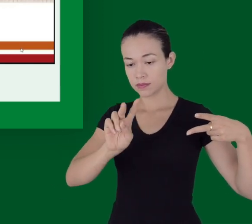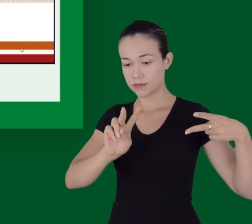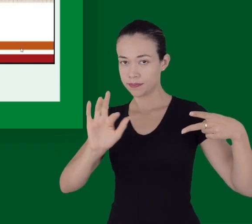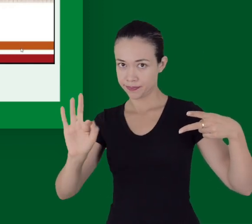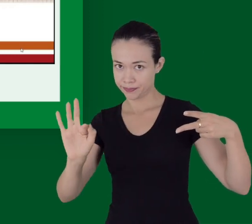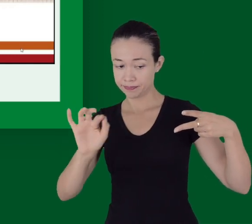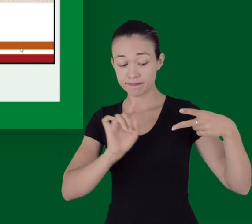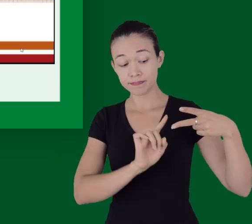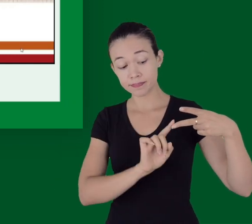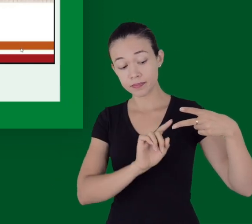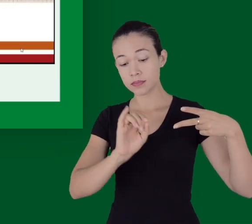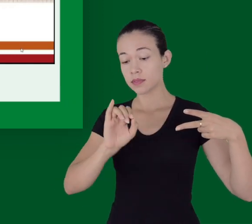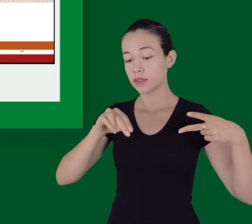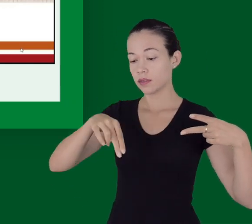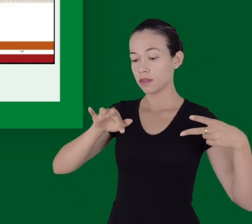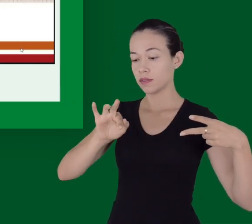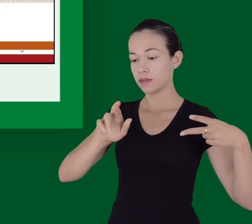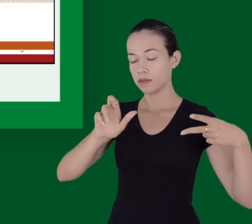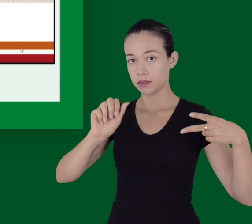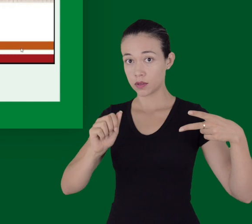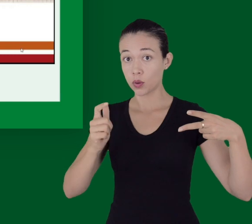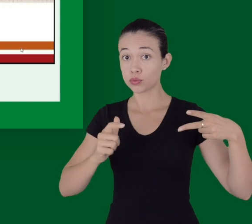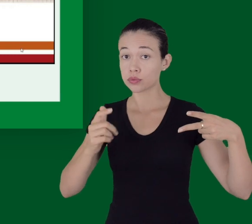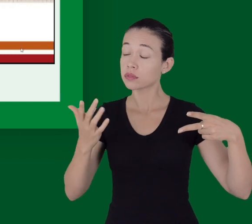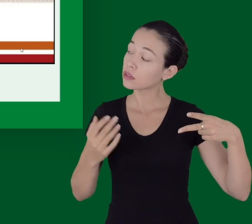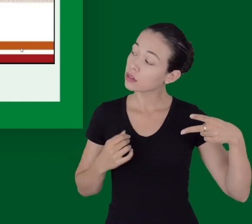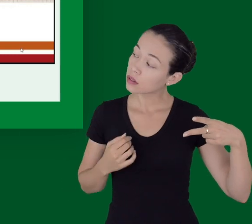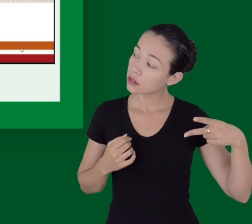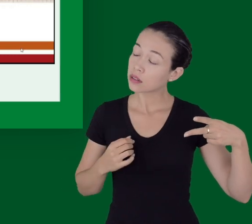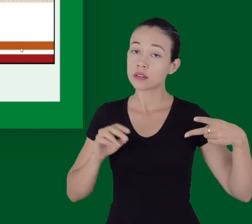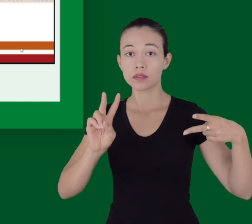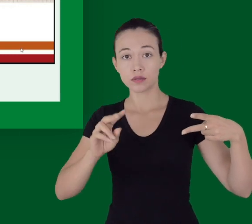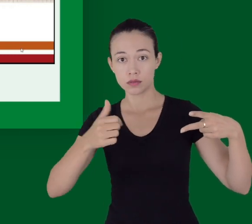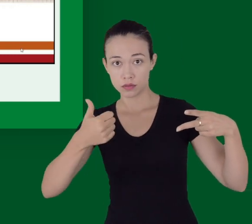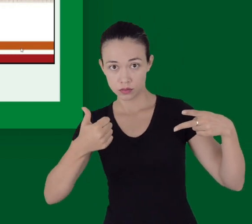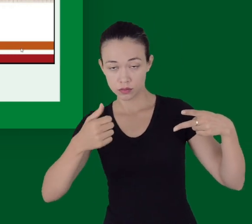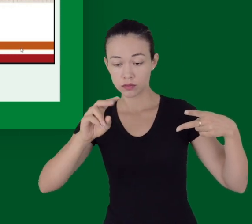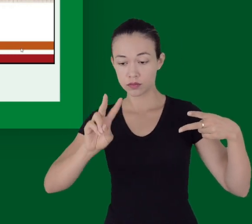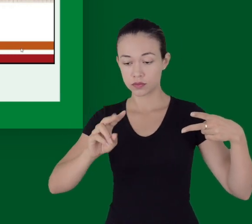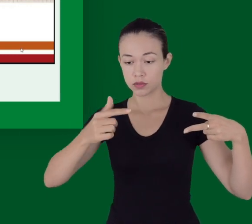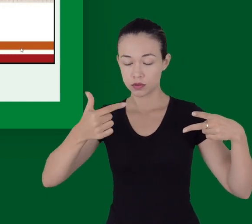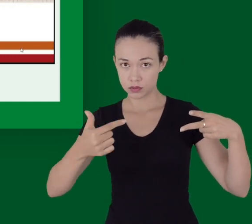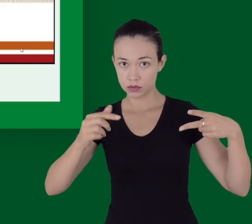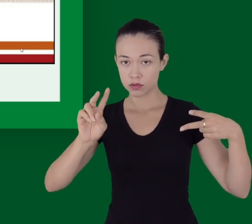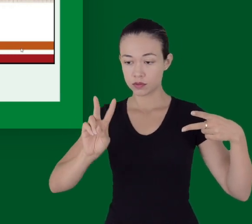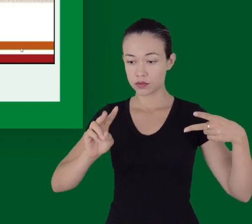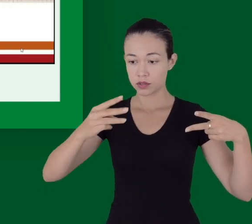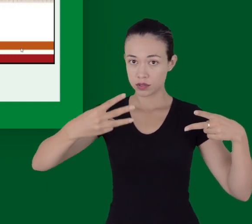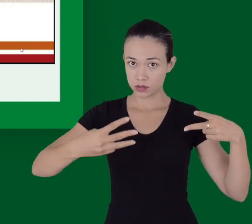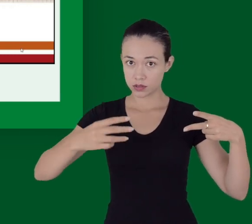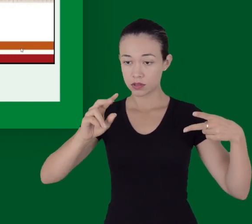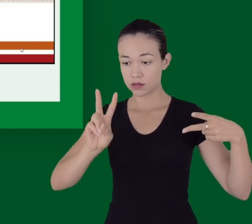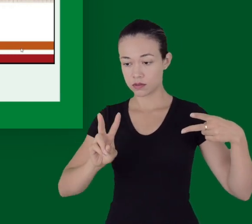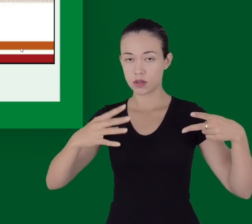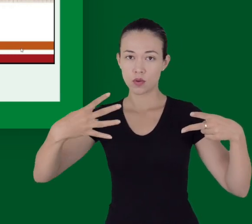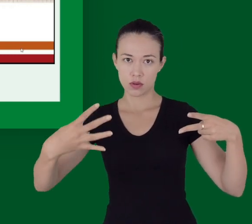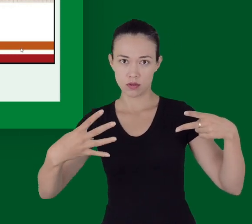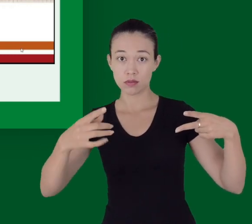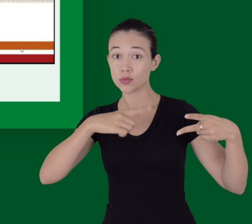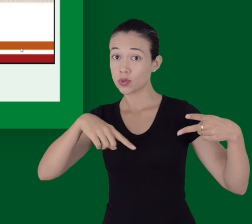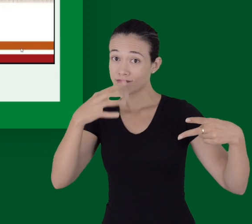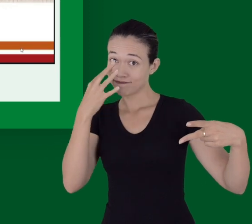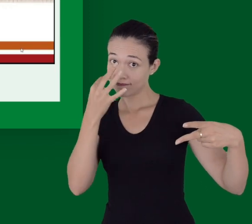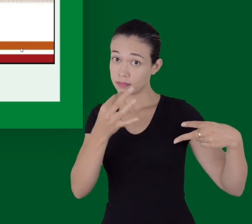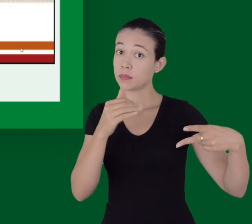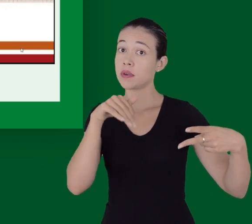em V1, V2, V3 e V4, por exemplo. A gente vai considerar, sempre procurar o supra. Esquece o